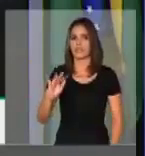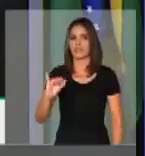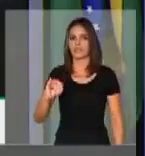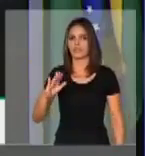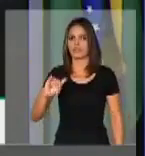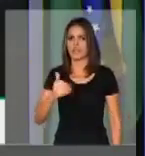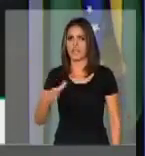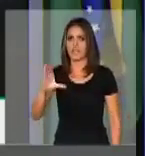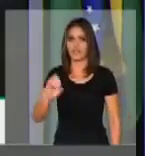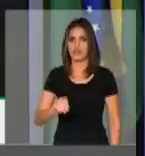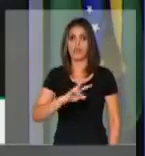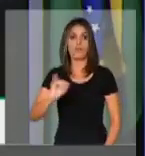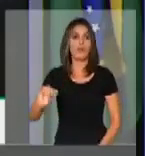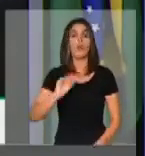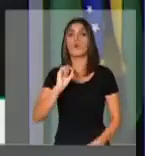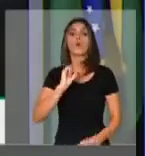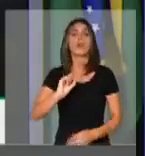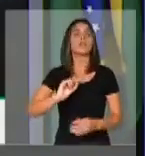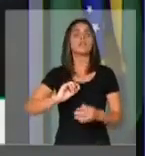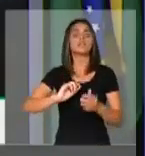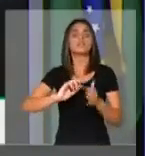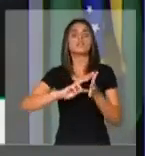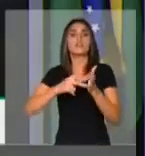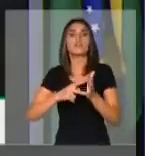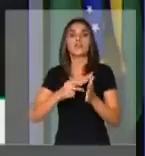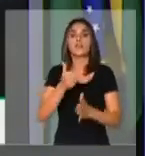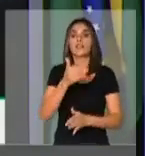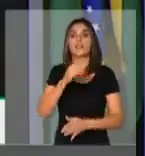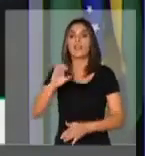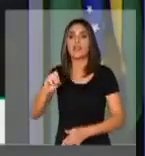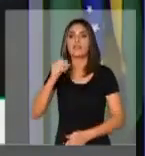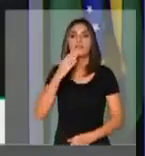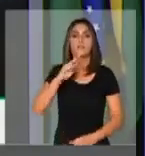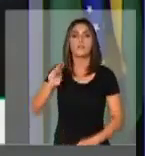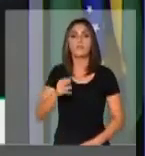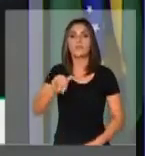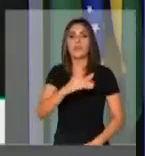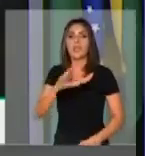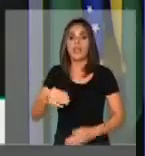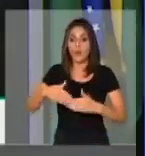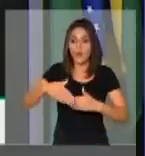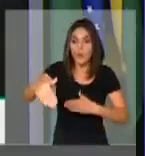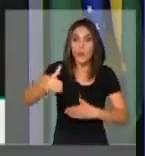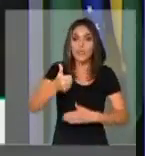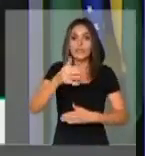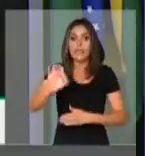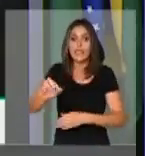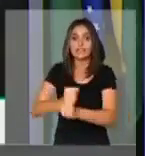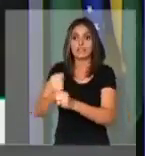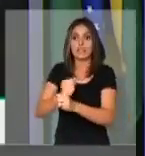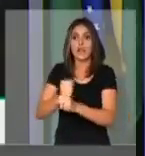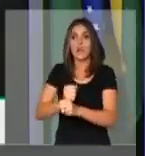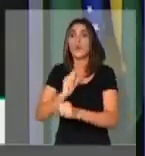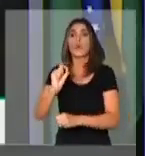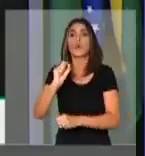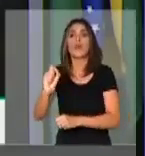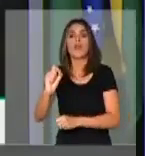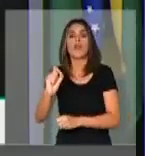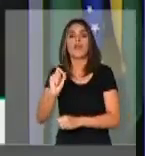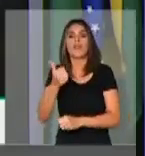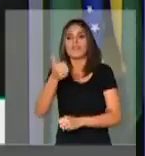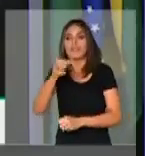soldos representará uma economia de cerca de 10 bilhões em 10 anos, quase 10 vezes menor ao que foi